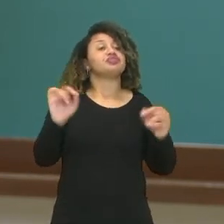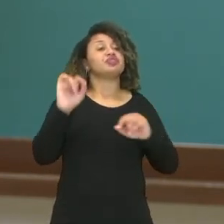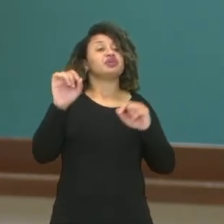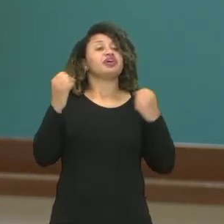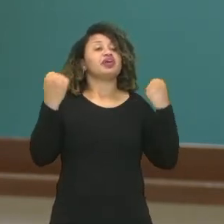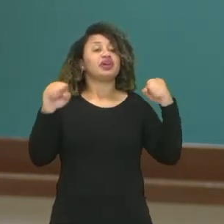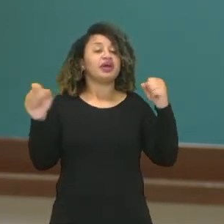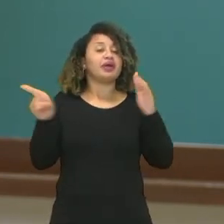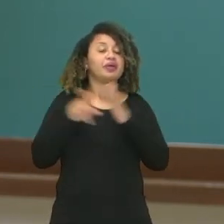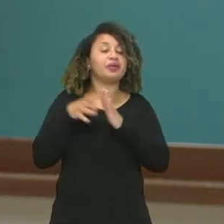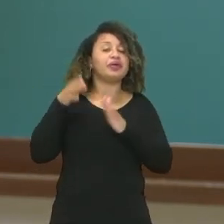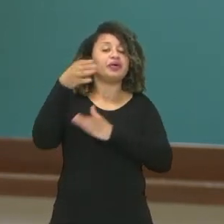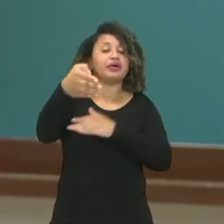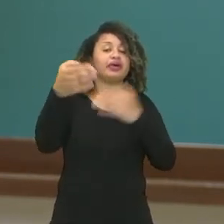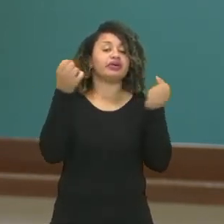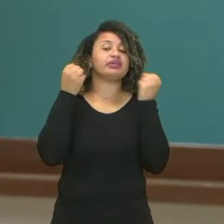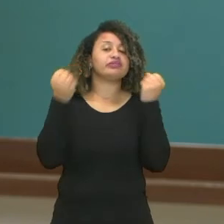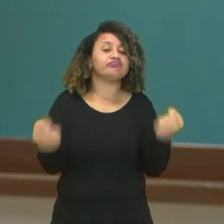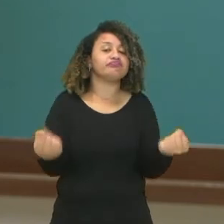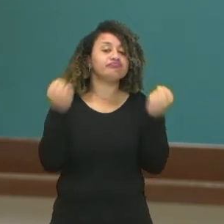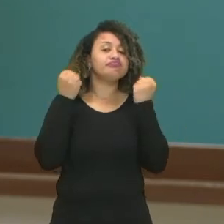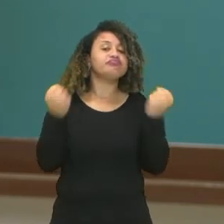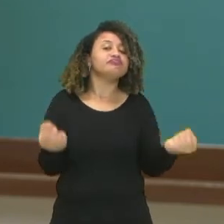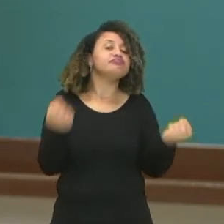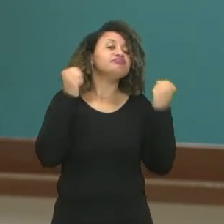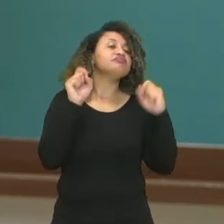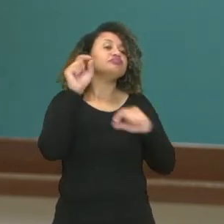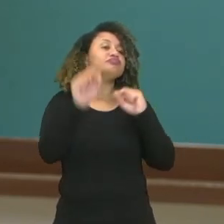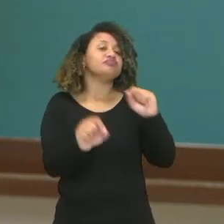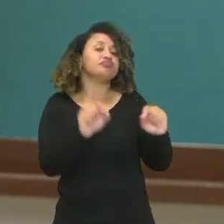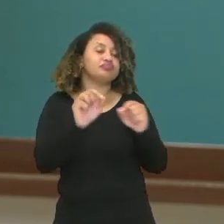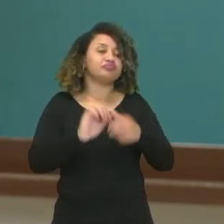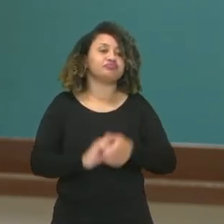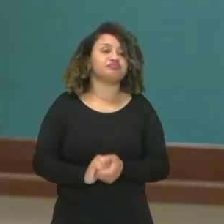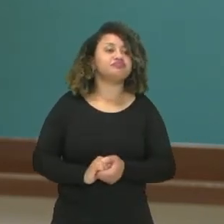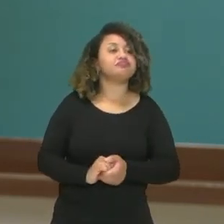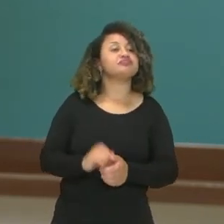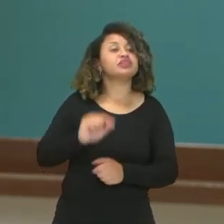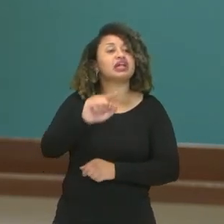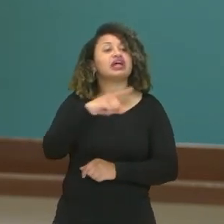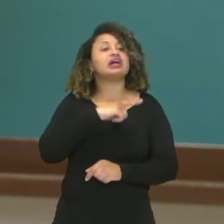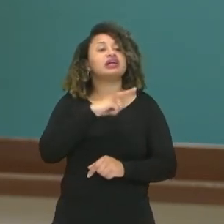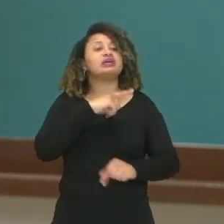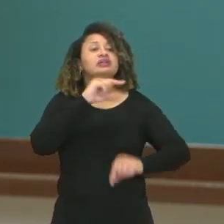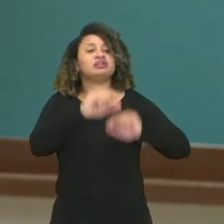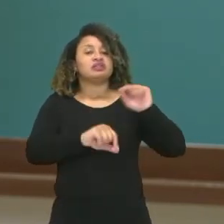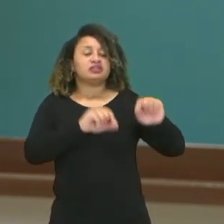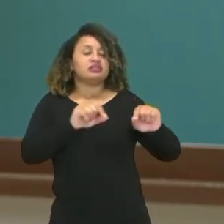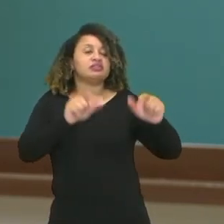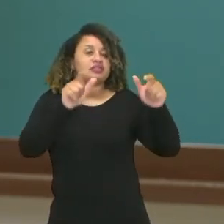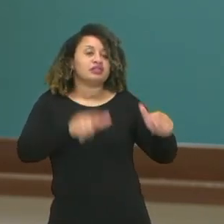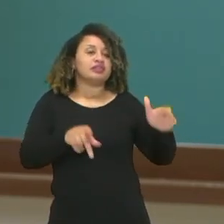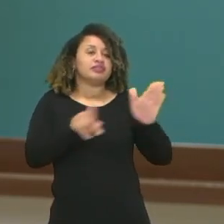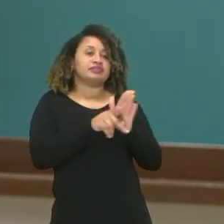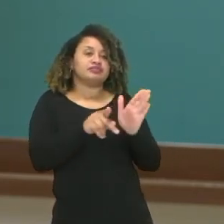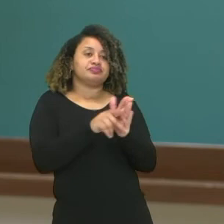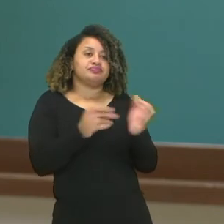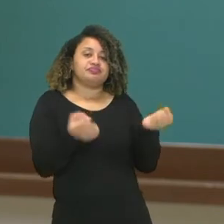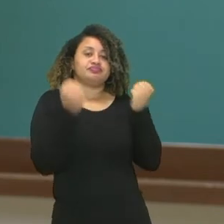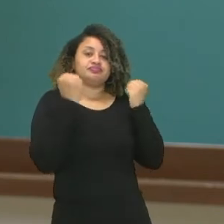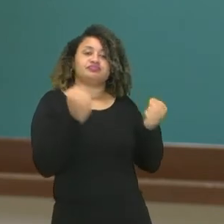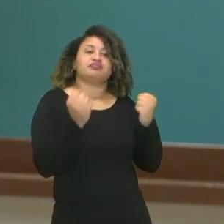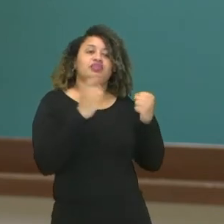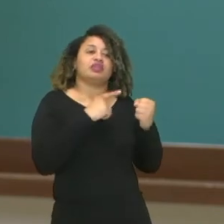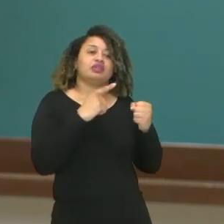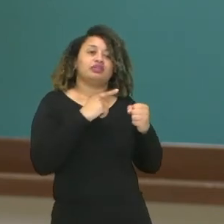de academia, né? Então, o que a gente encontra geralmente numa academia para fazer